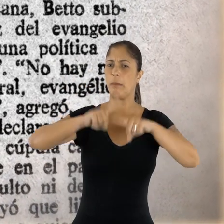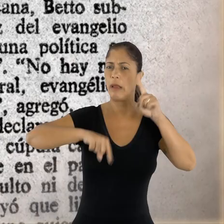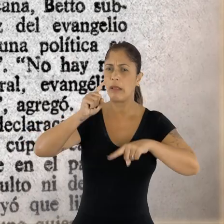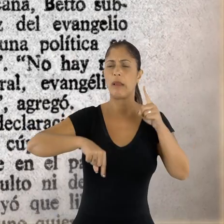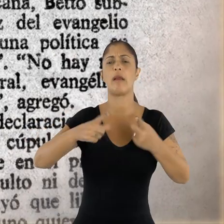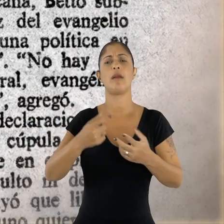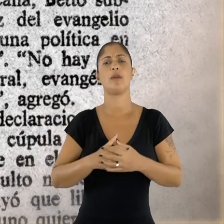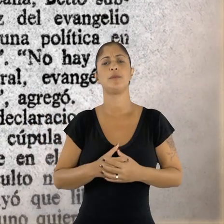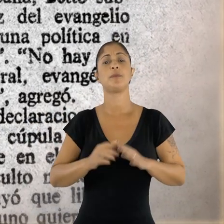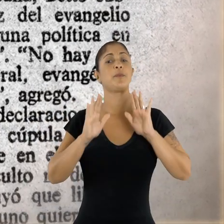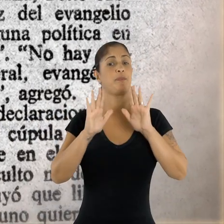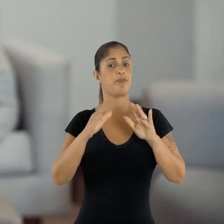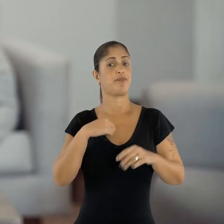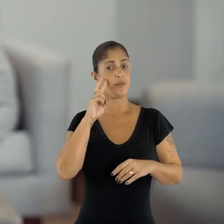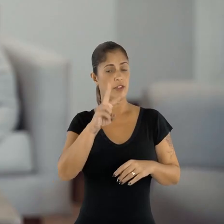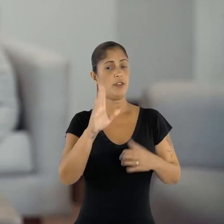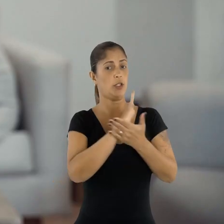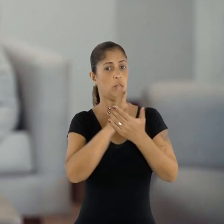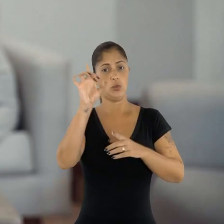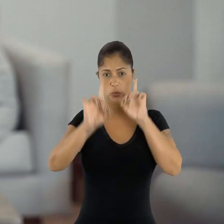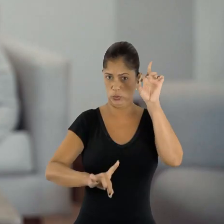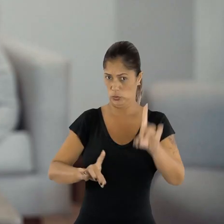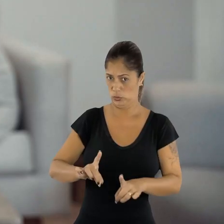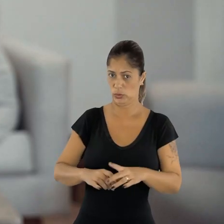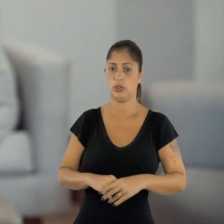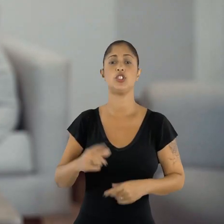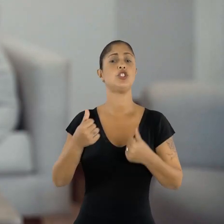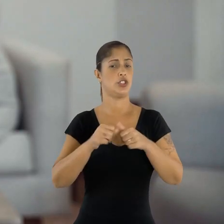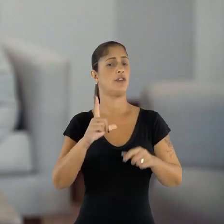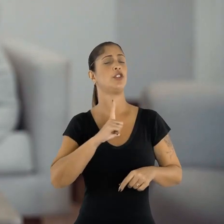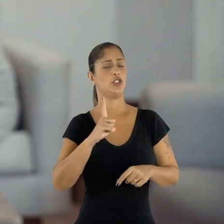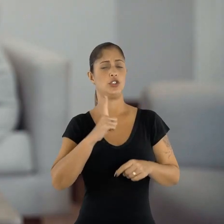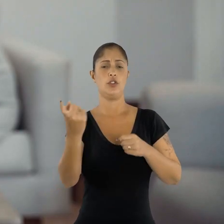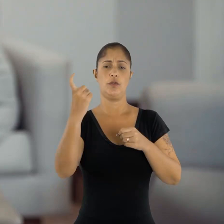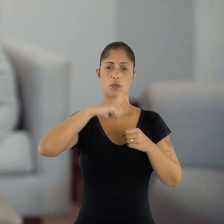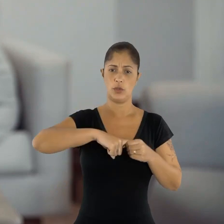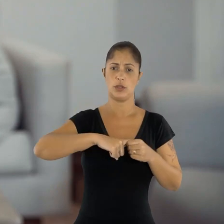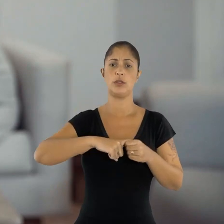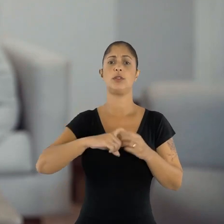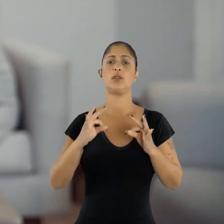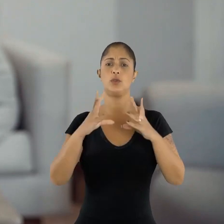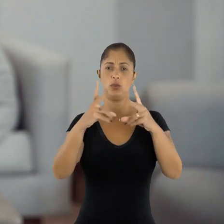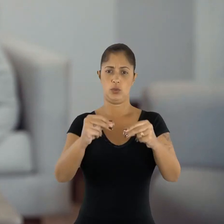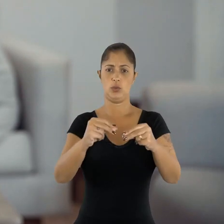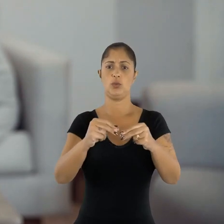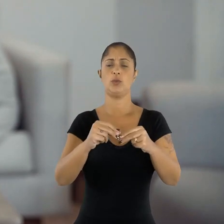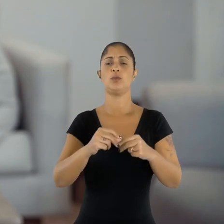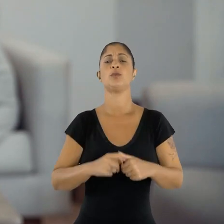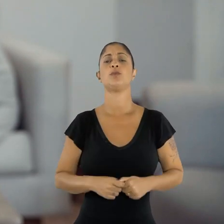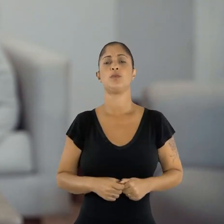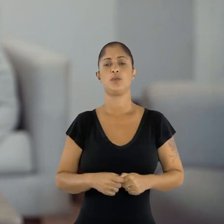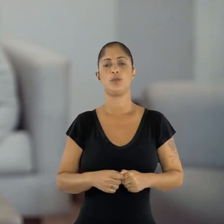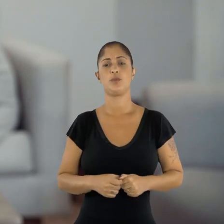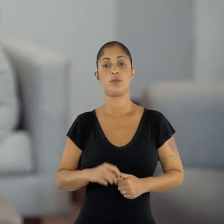cosas materiais, a a renúncia, renúncia, e mirou que alguns e viu que alguns dirigentes estavam violentando totalmente